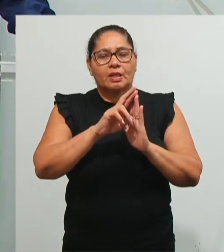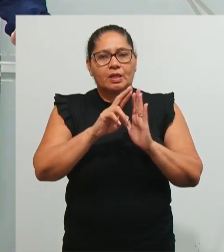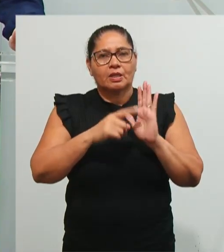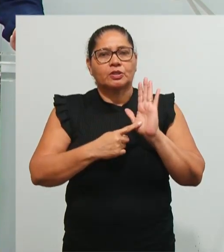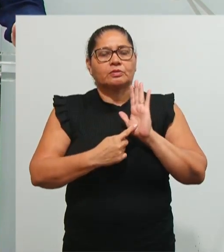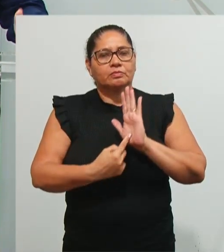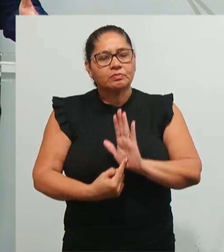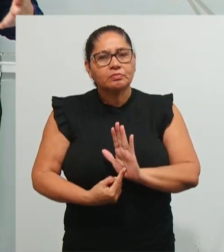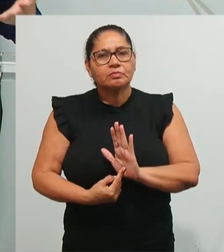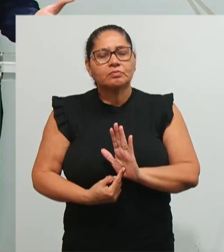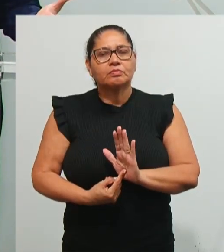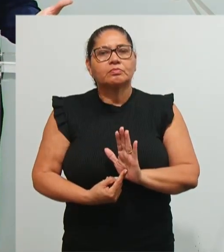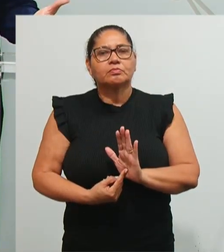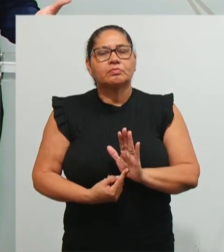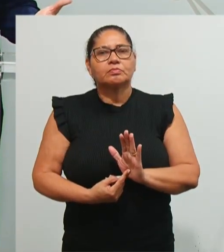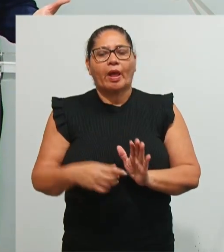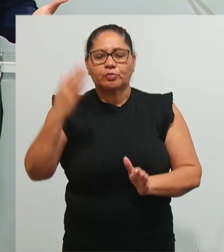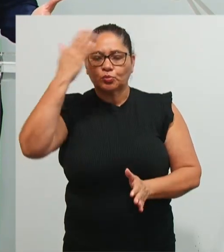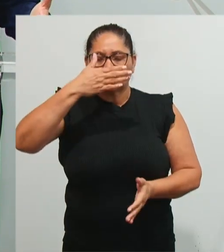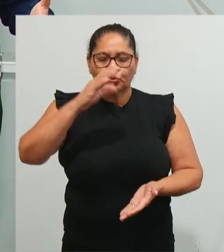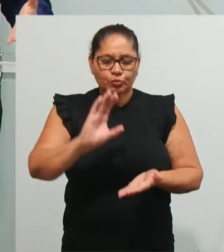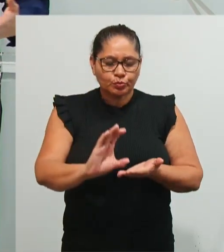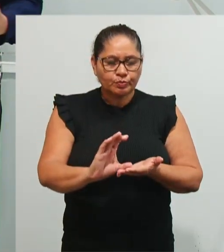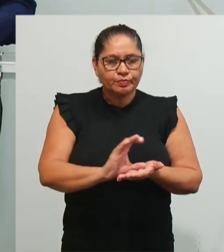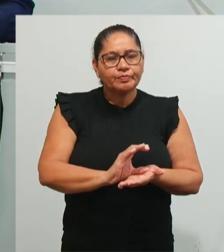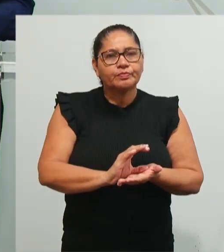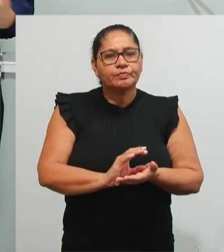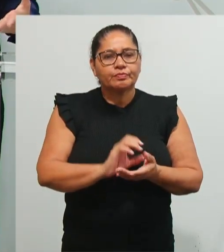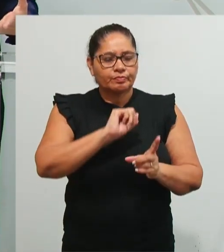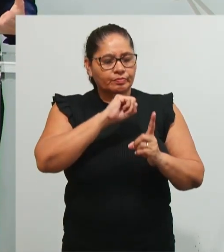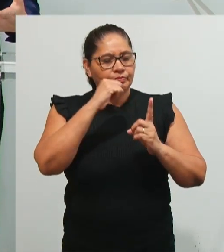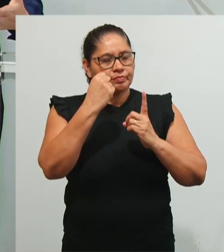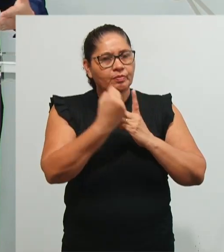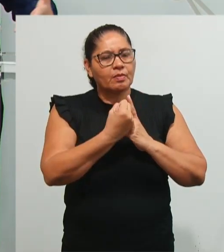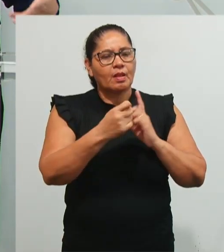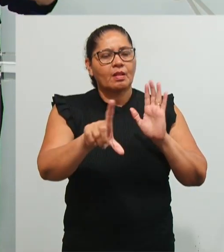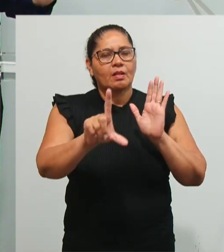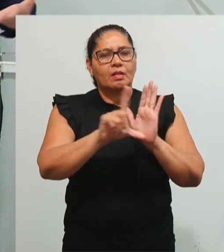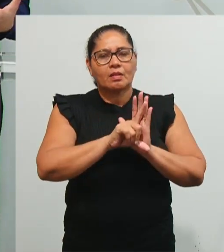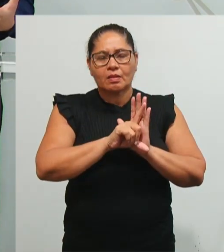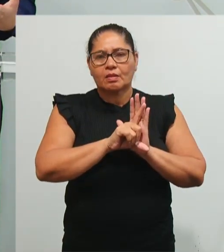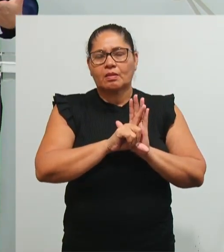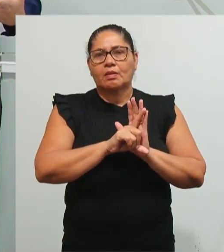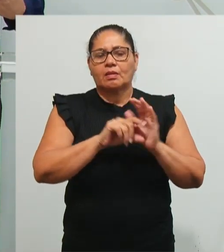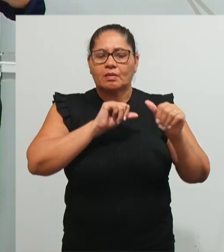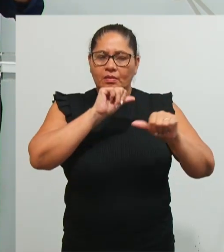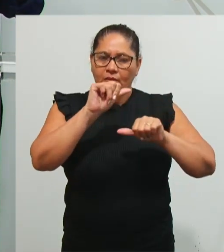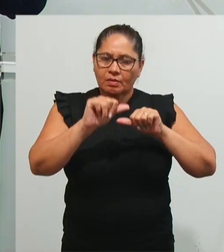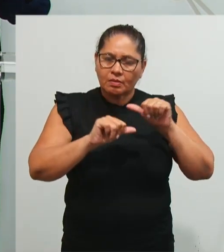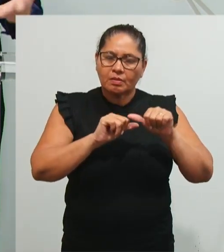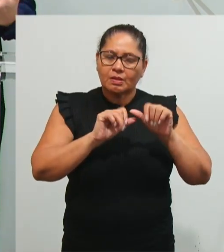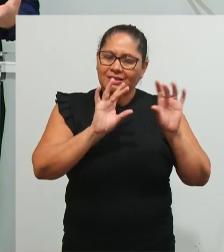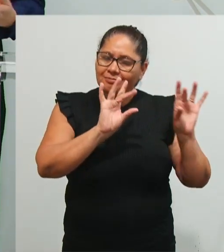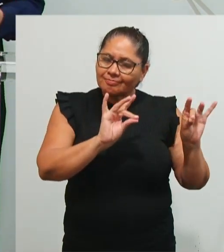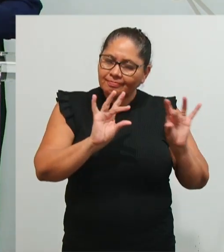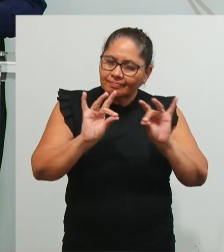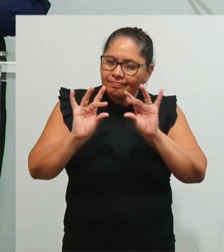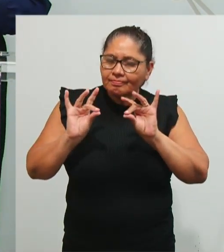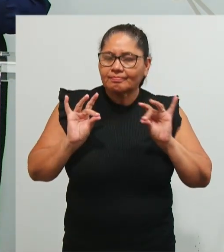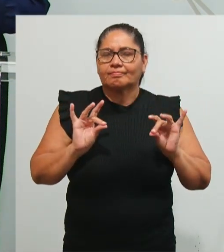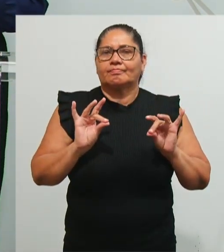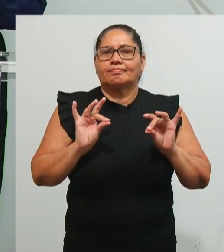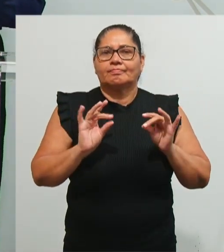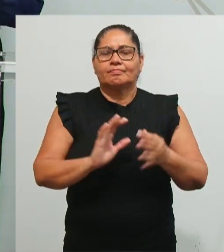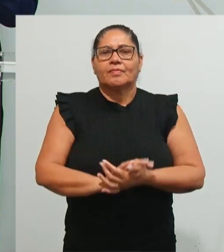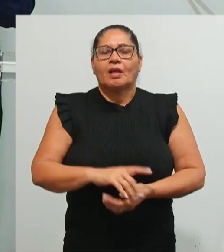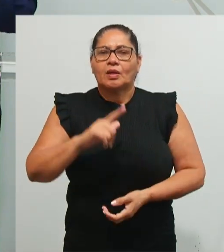esses aspectos de prestação de contas à sociedade. O que a gente vai ter com essa nova lei é uma reforma que vai trazer mais detalhamento. Então, a gente vai ter